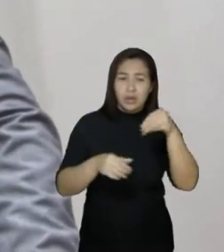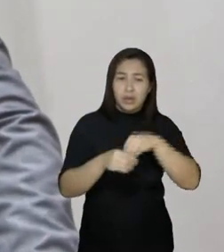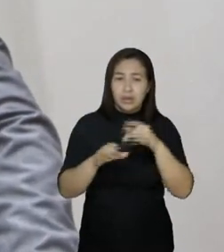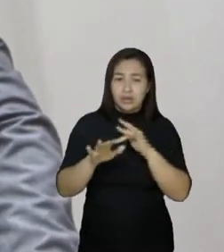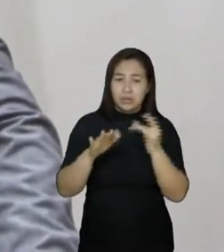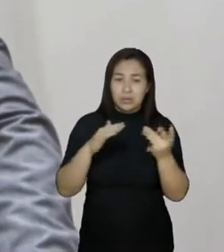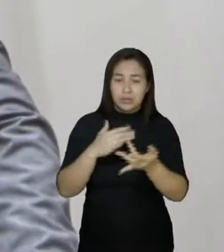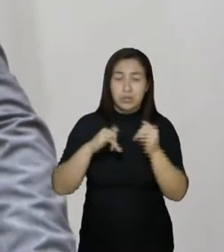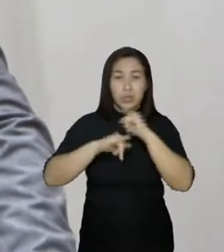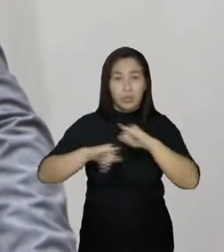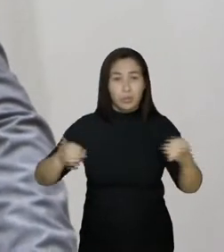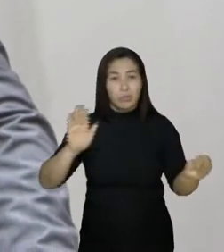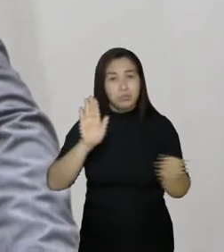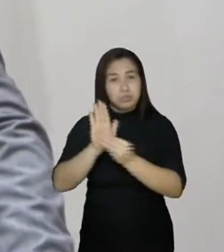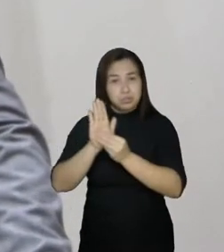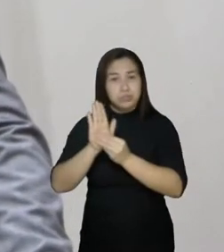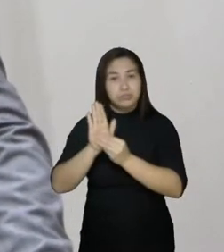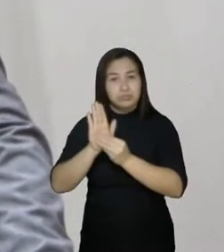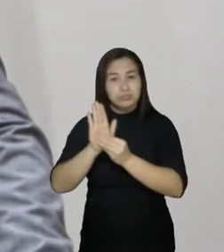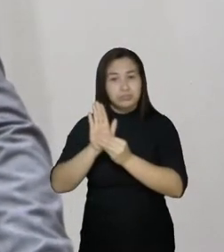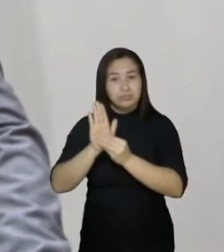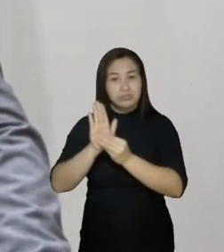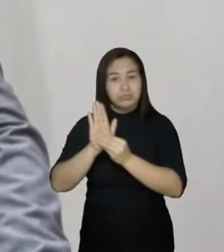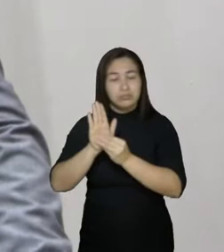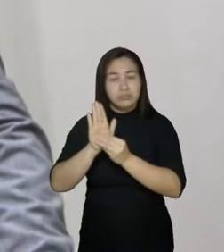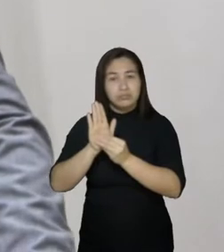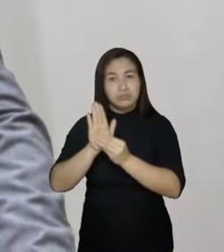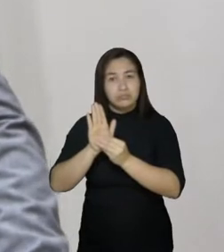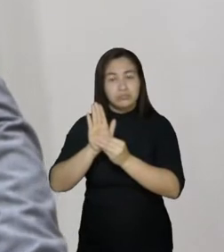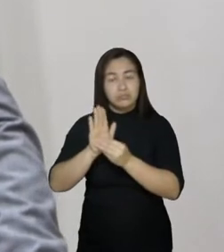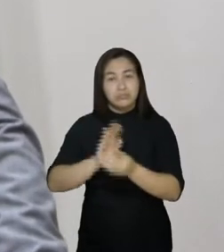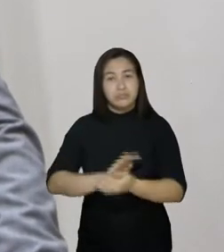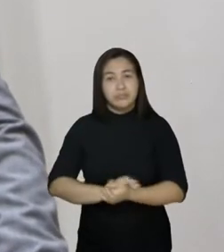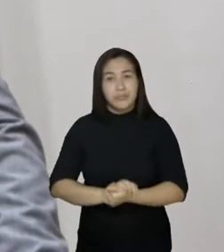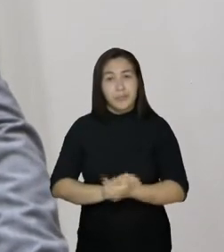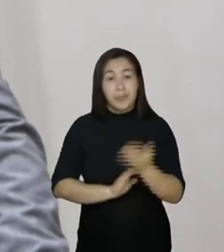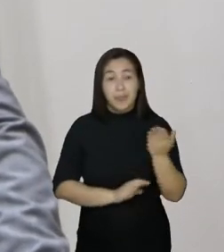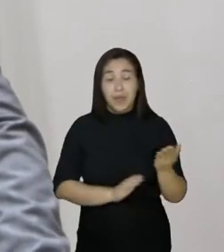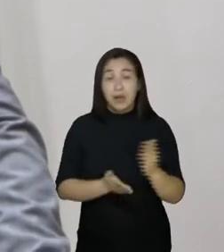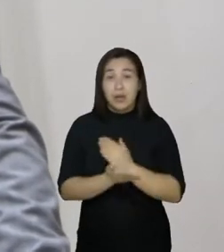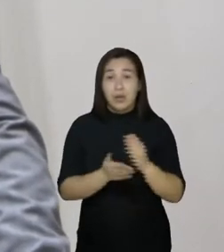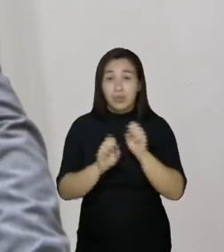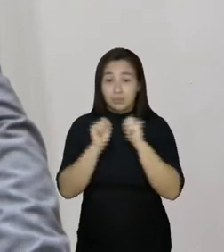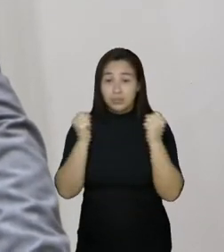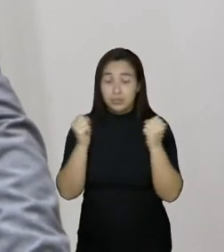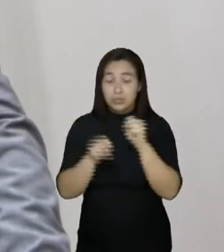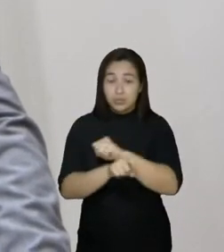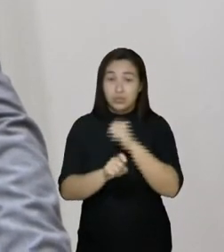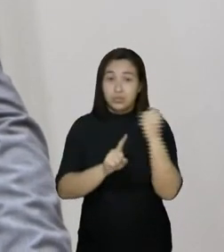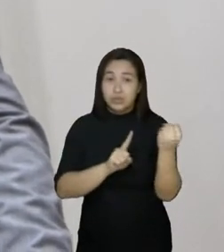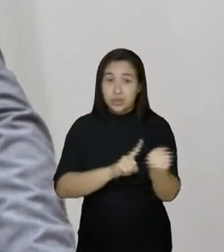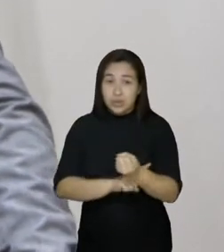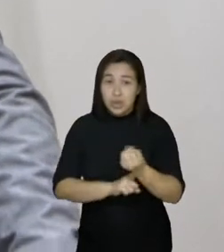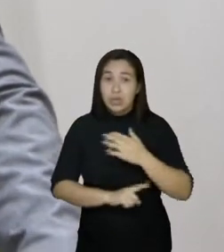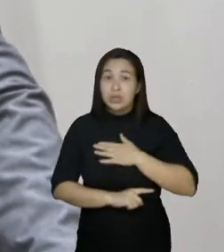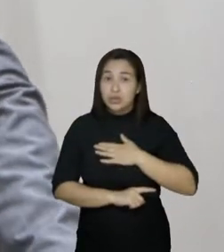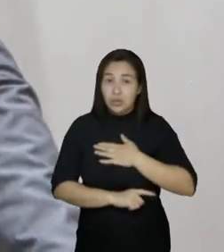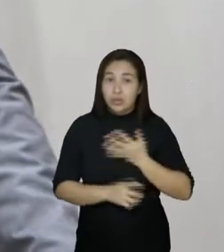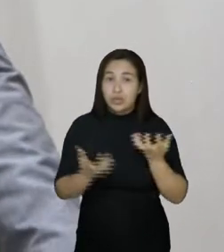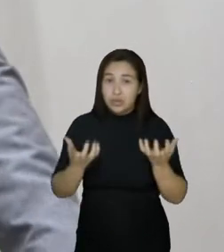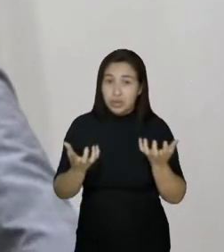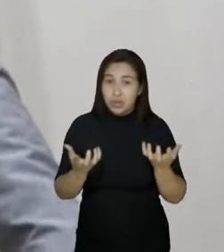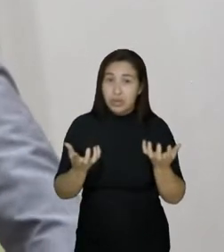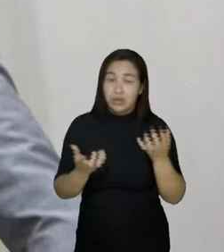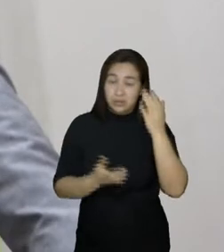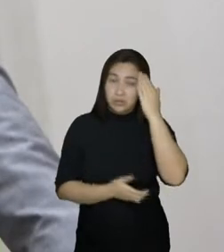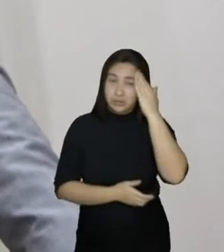Publicize seus votos, deixa público. Tem uma parcela da sociedade que se interessa por isso, lê e vai te julgar por como você vota